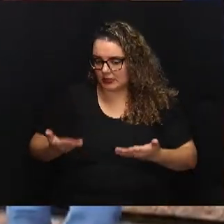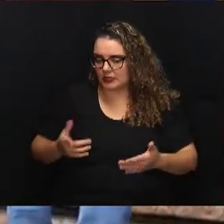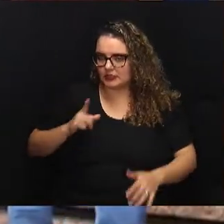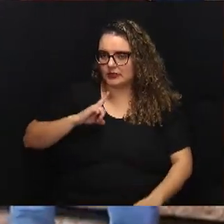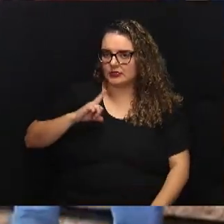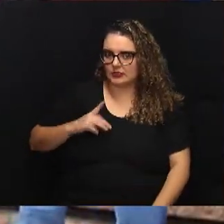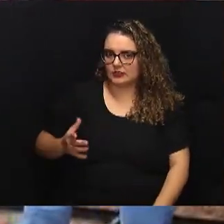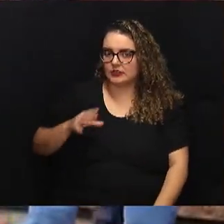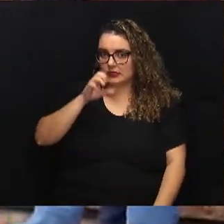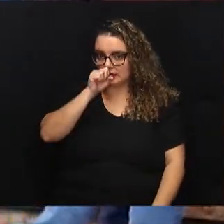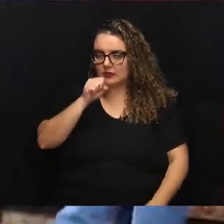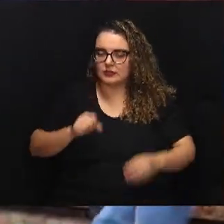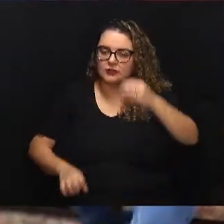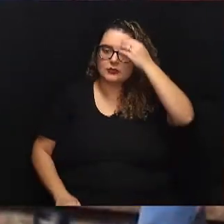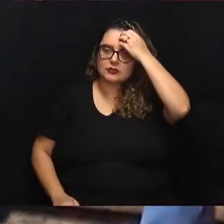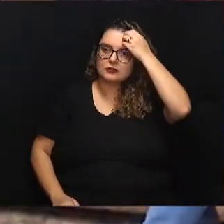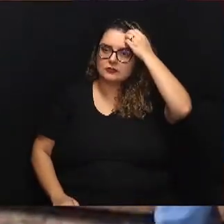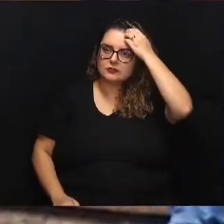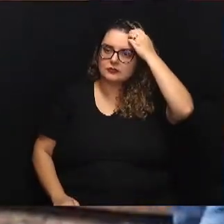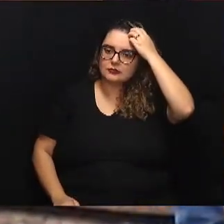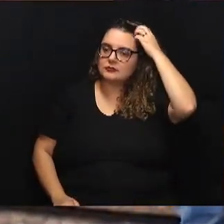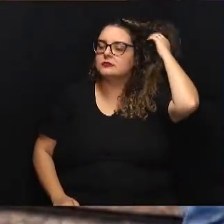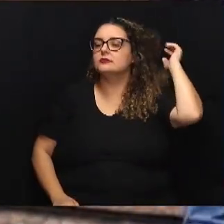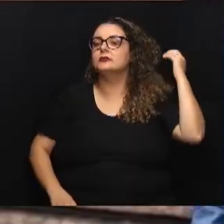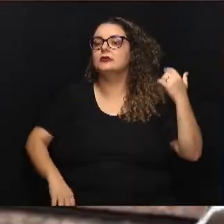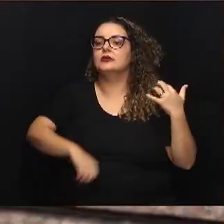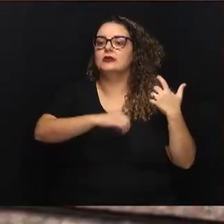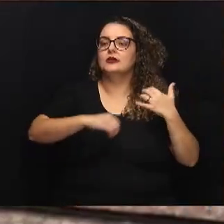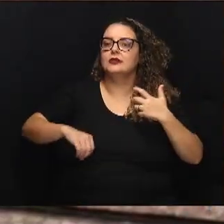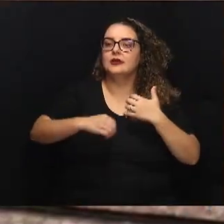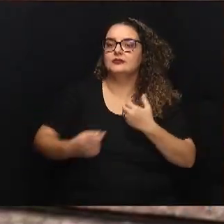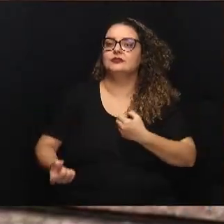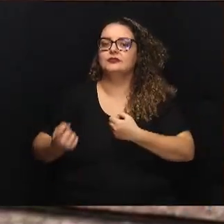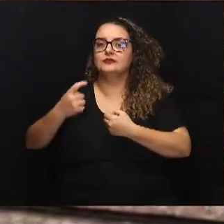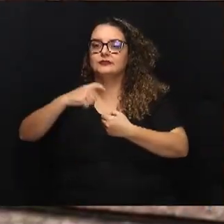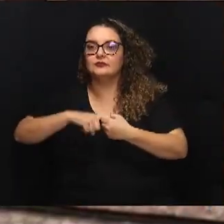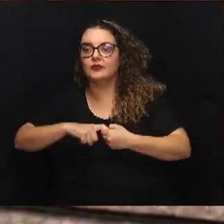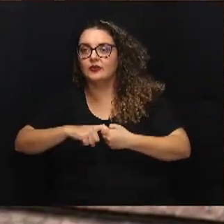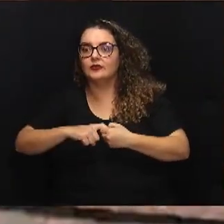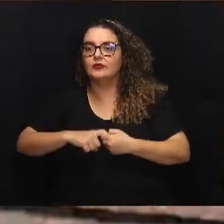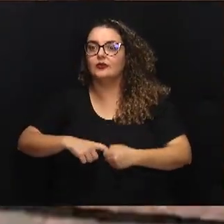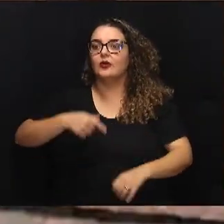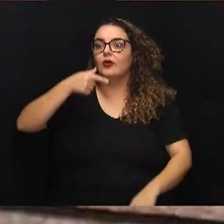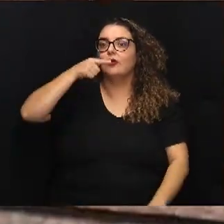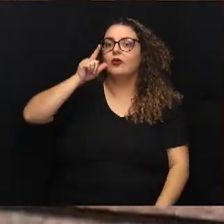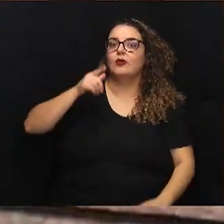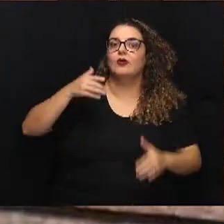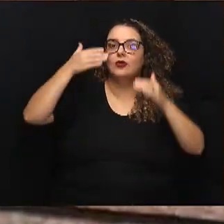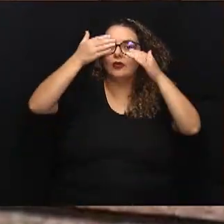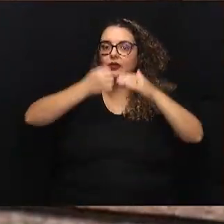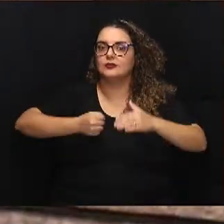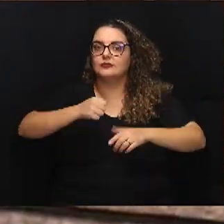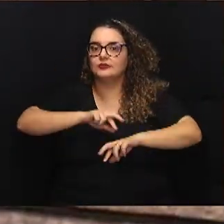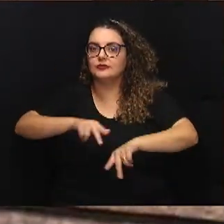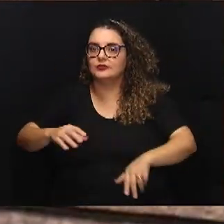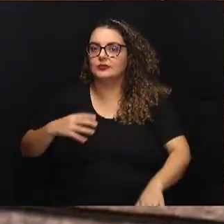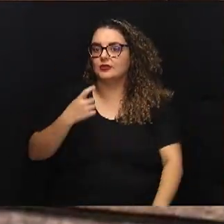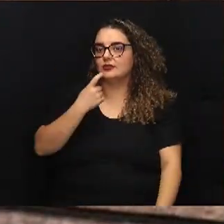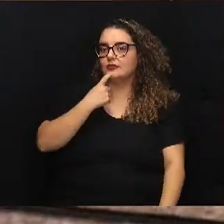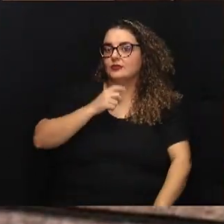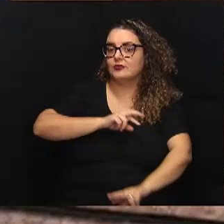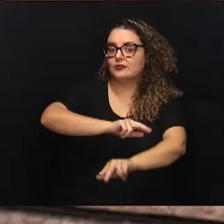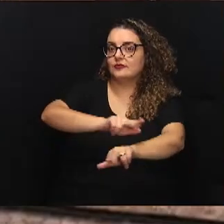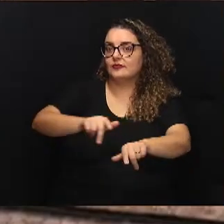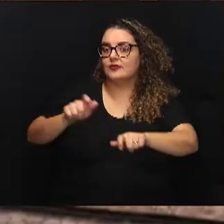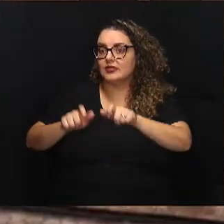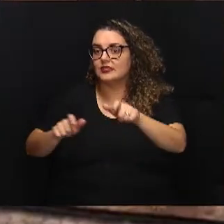no sábado a orquestra de volta. Tivemos ontem Chefes Campinas também com milhares de